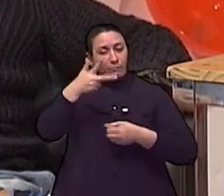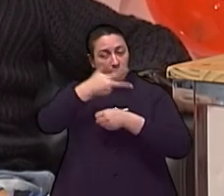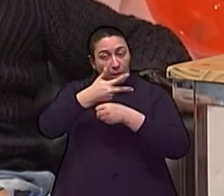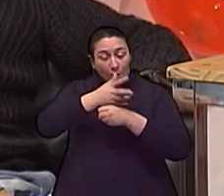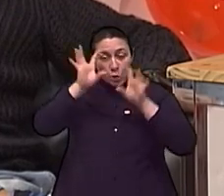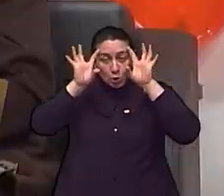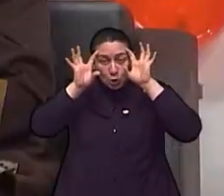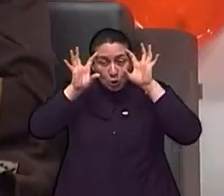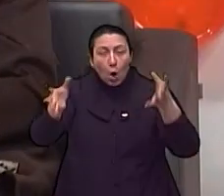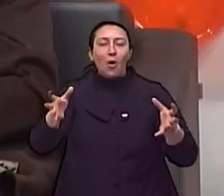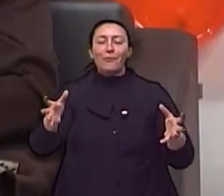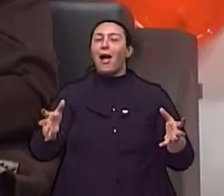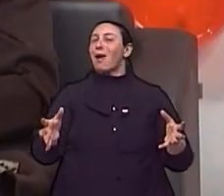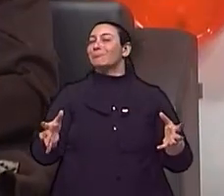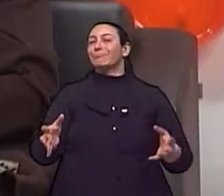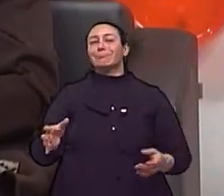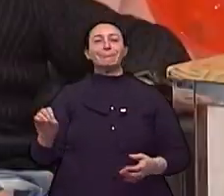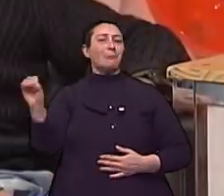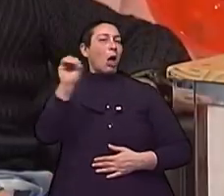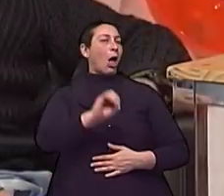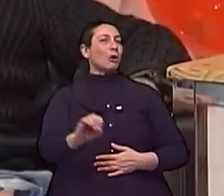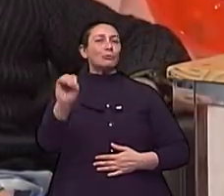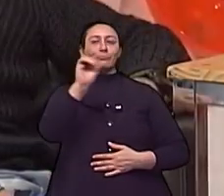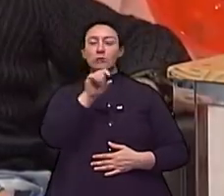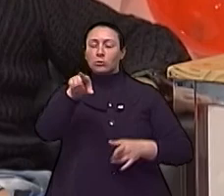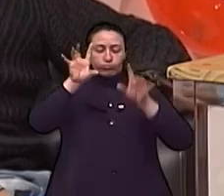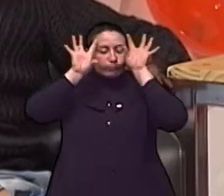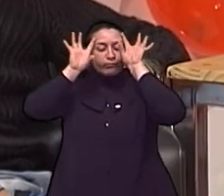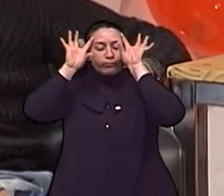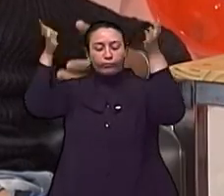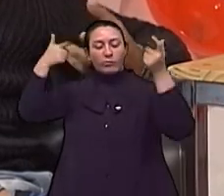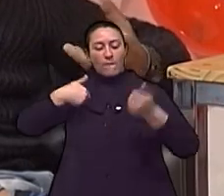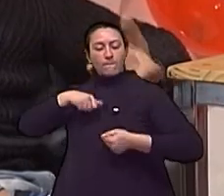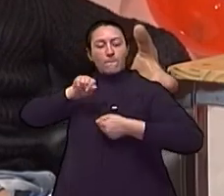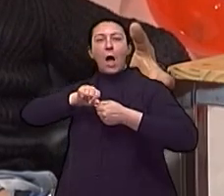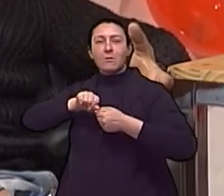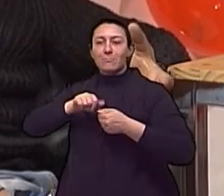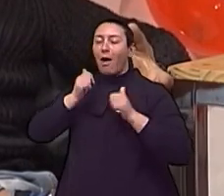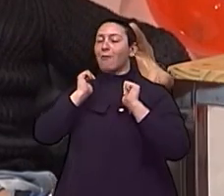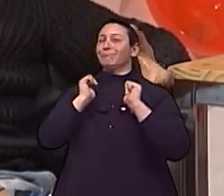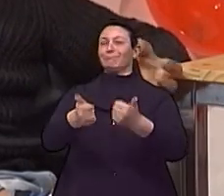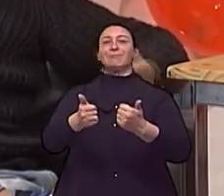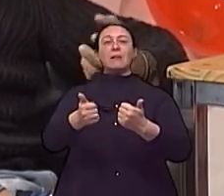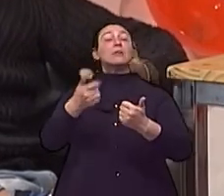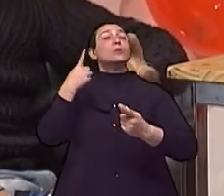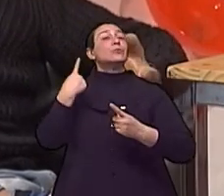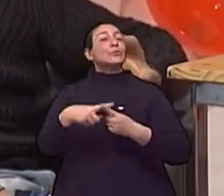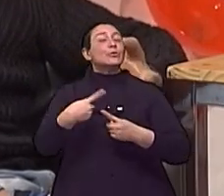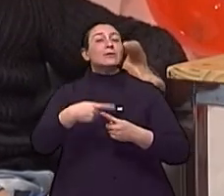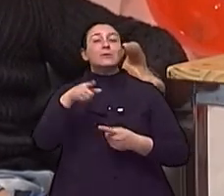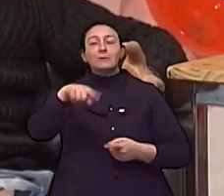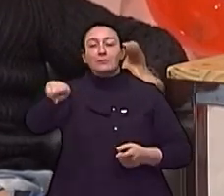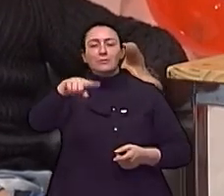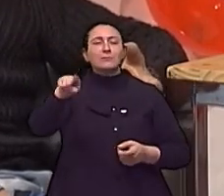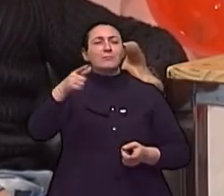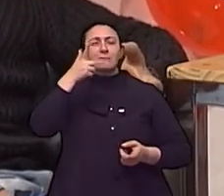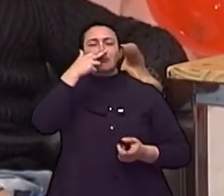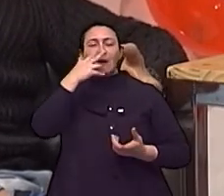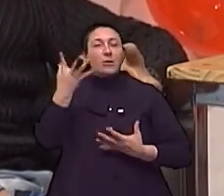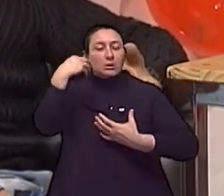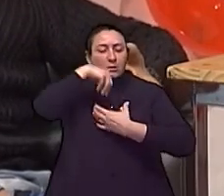fantástico ai porque aquele desejo ficou tão represado tanto tempo que ele clod como uma força vulcânica